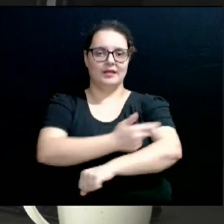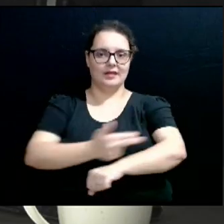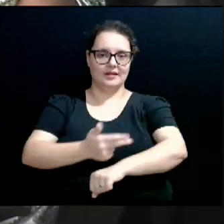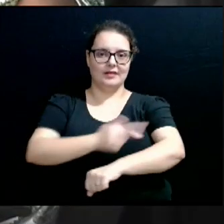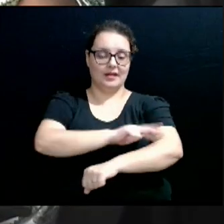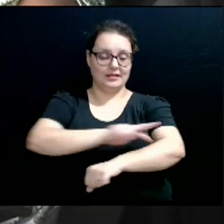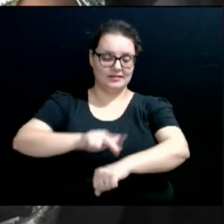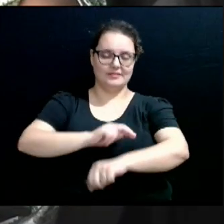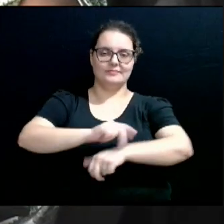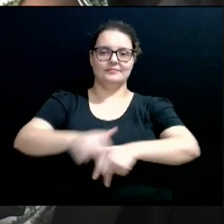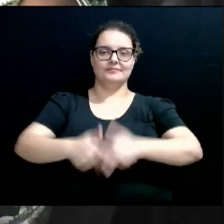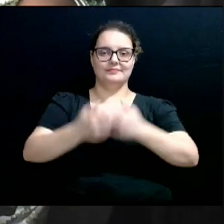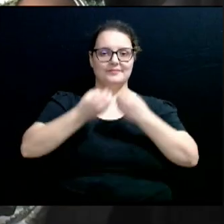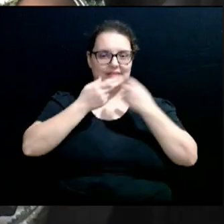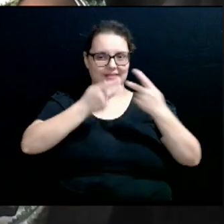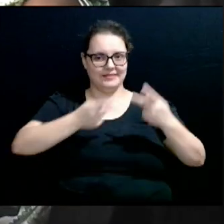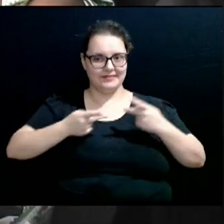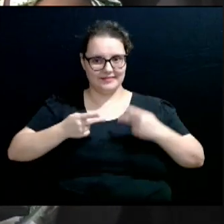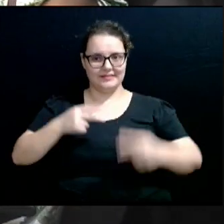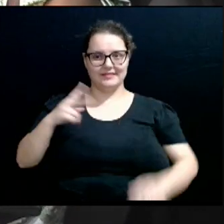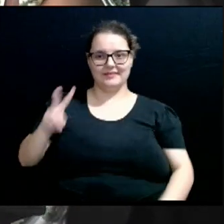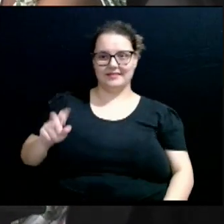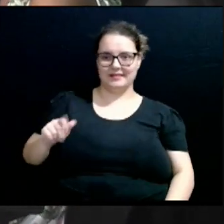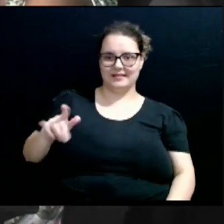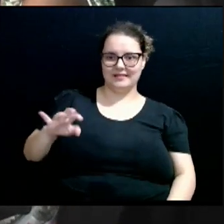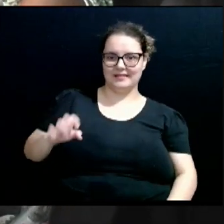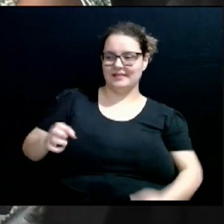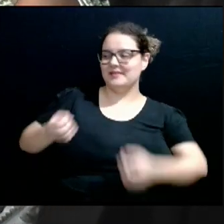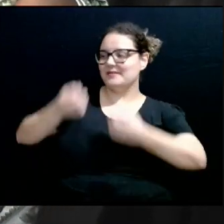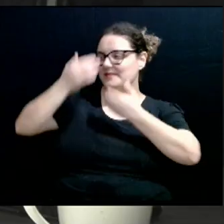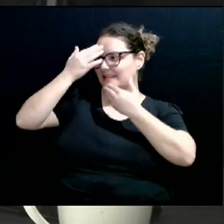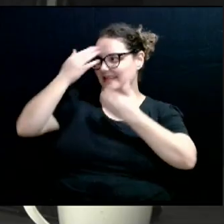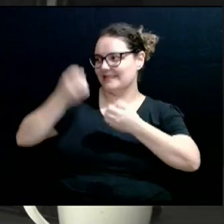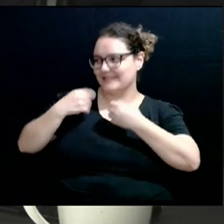Valéria. Obrigada, tudo bem? E